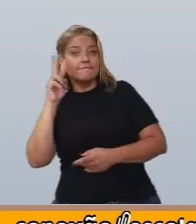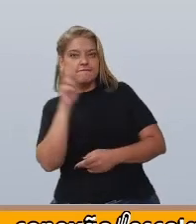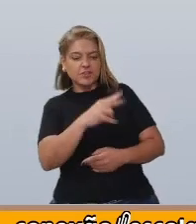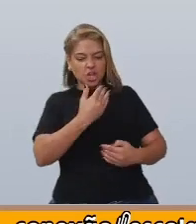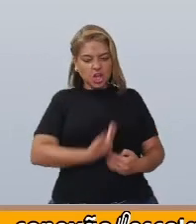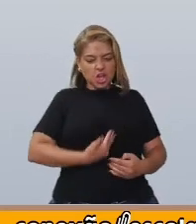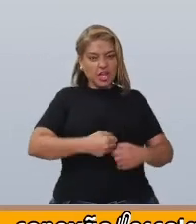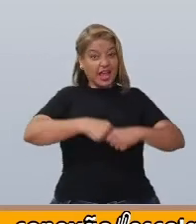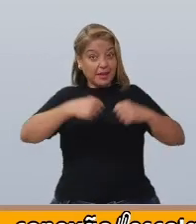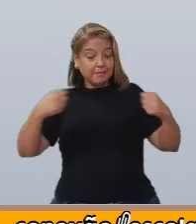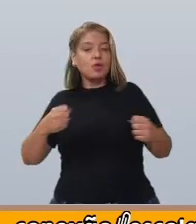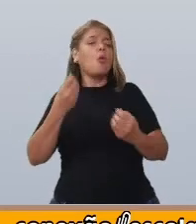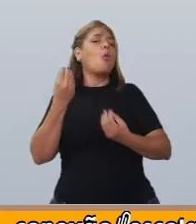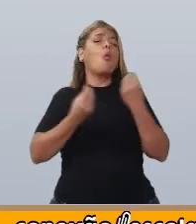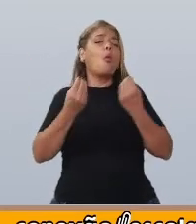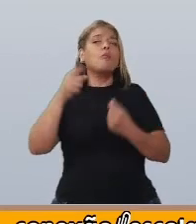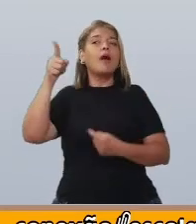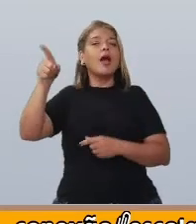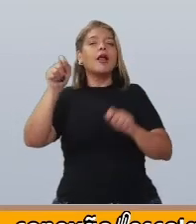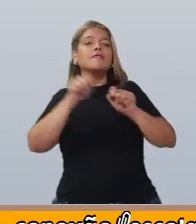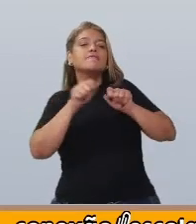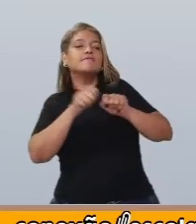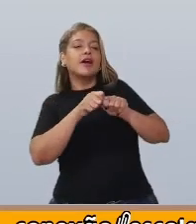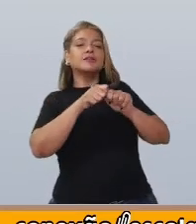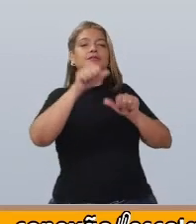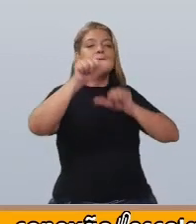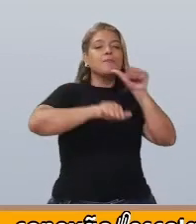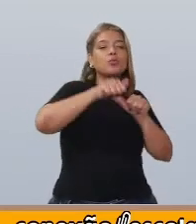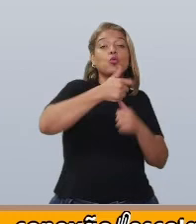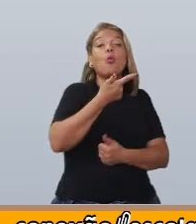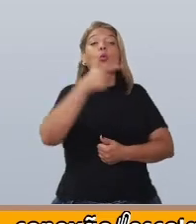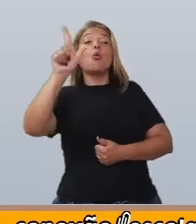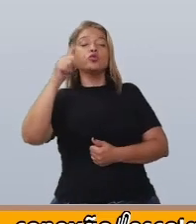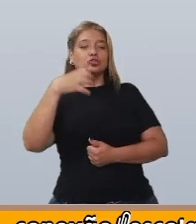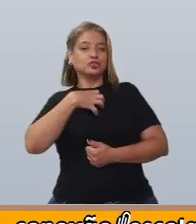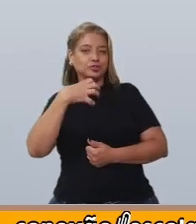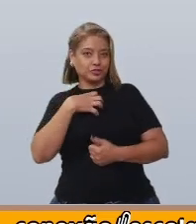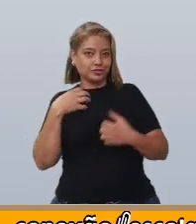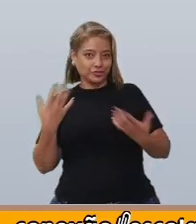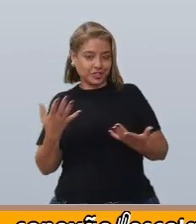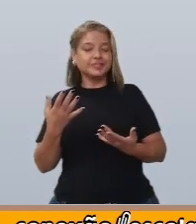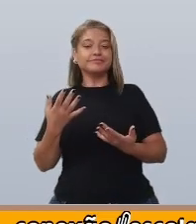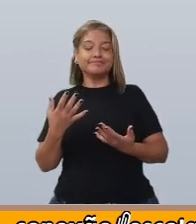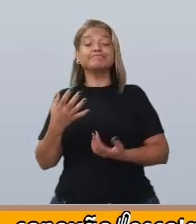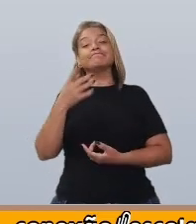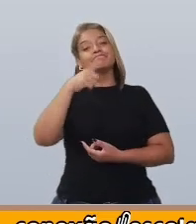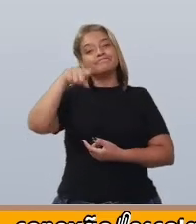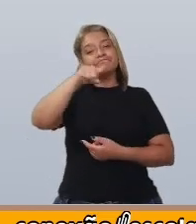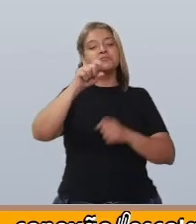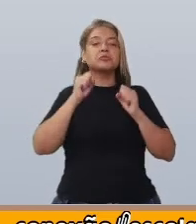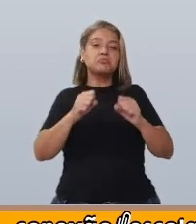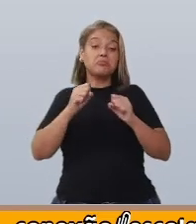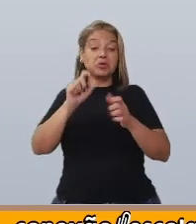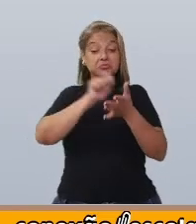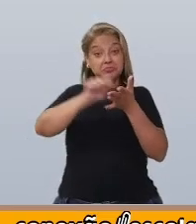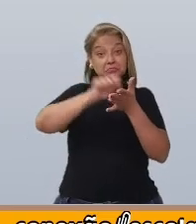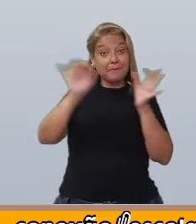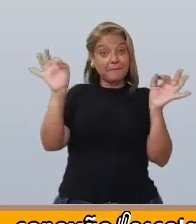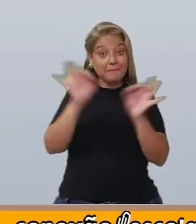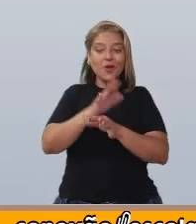cabritinhos. Qual seria o destino dele? Depois, socialize sua produção com os